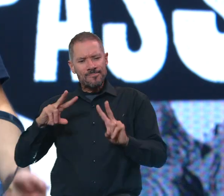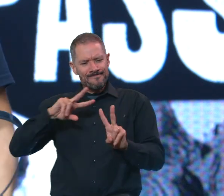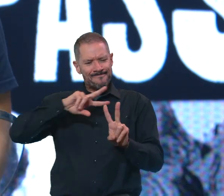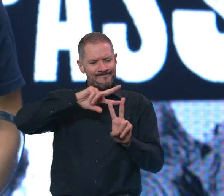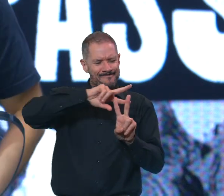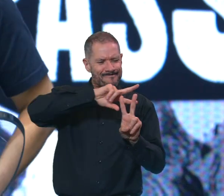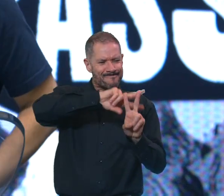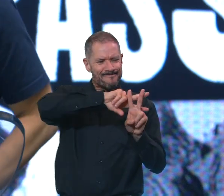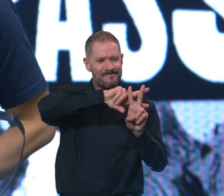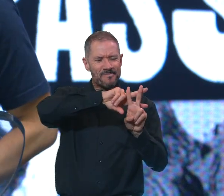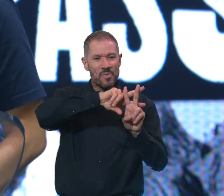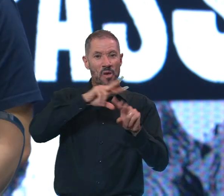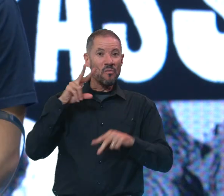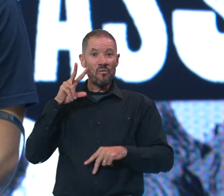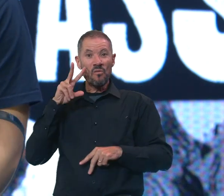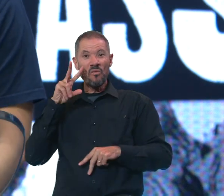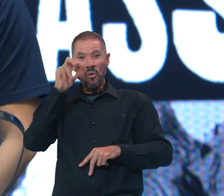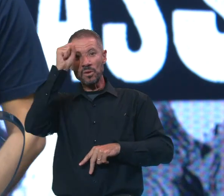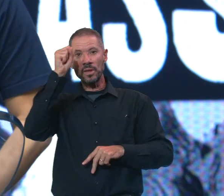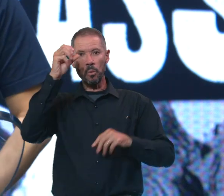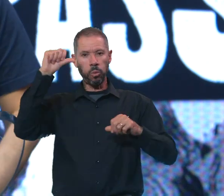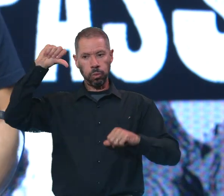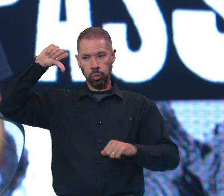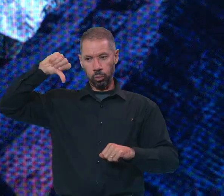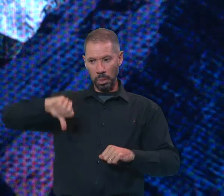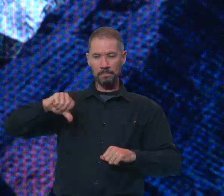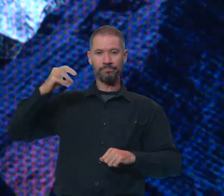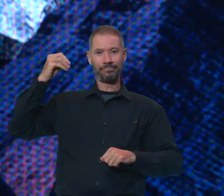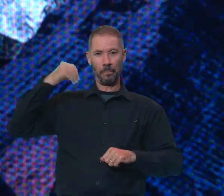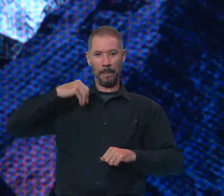e sugado as tuas forças? Por isso